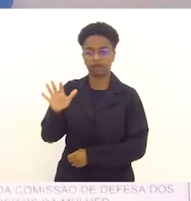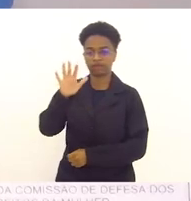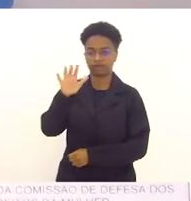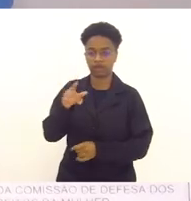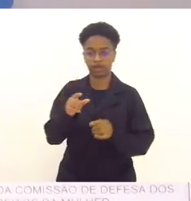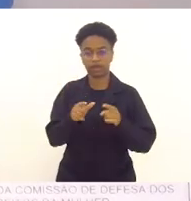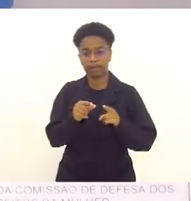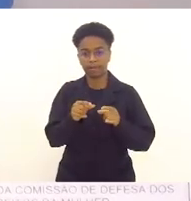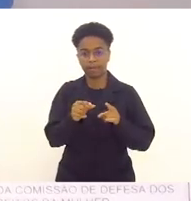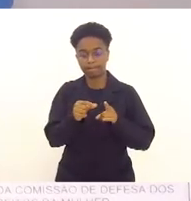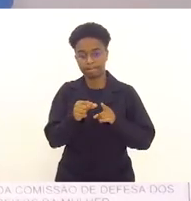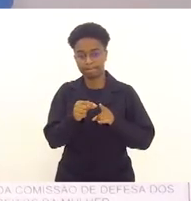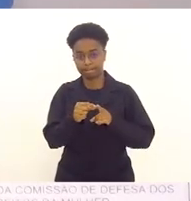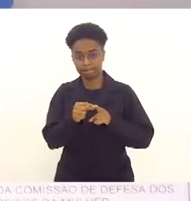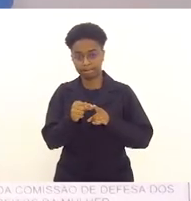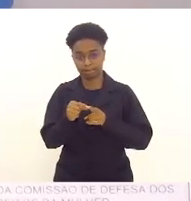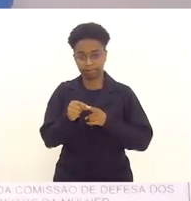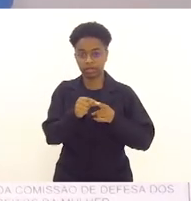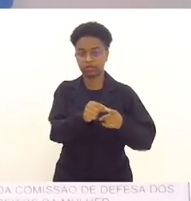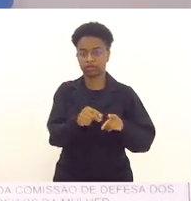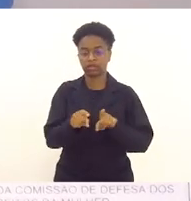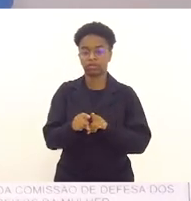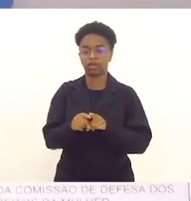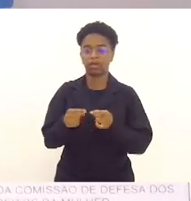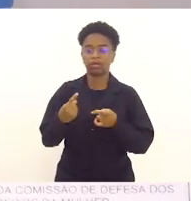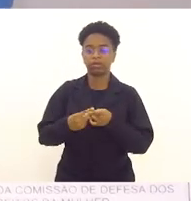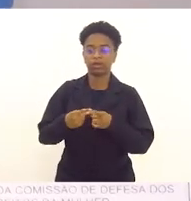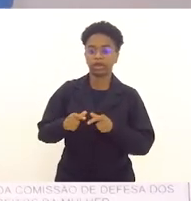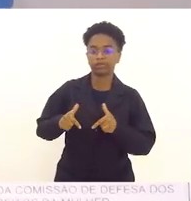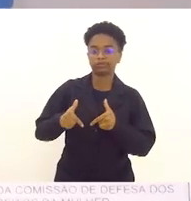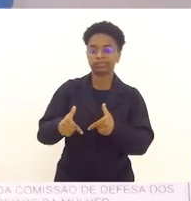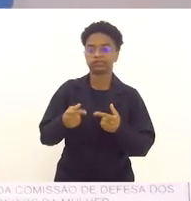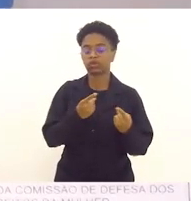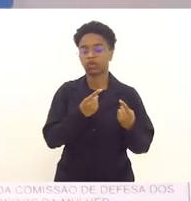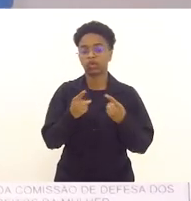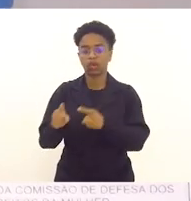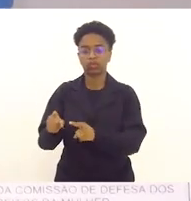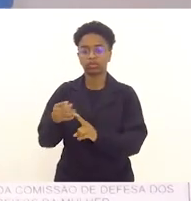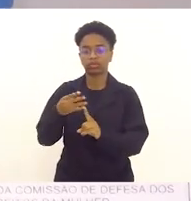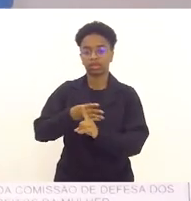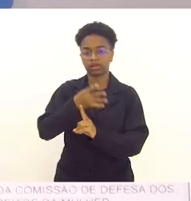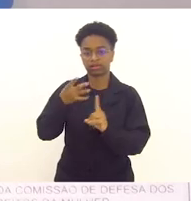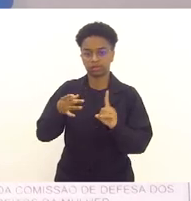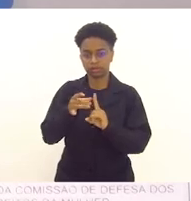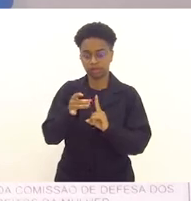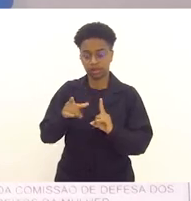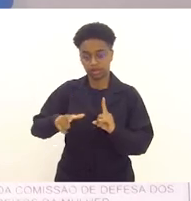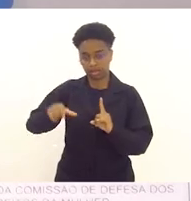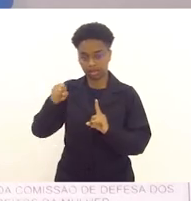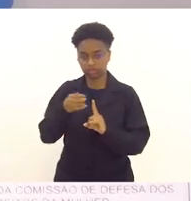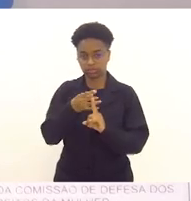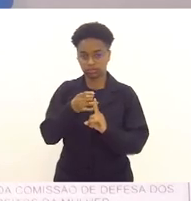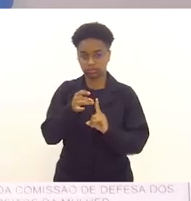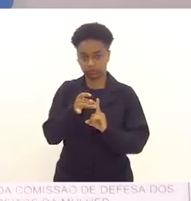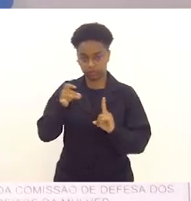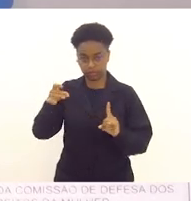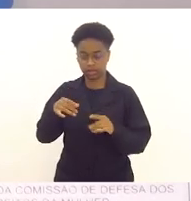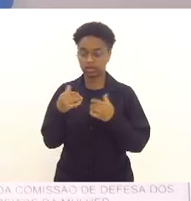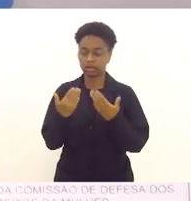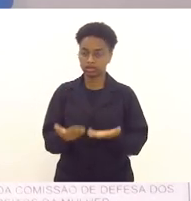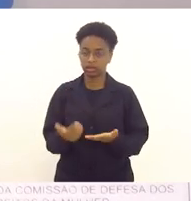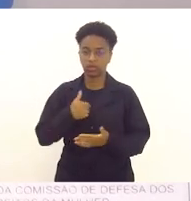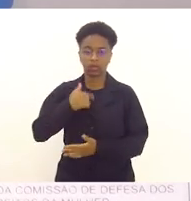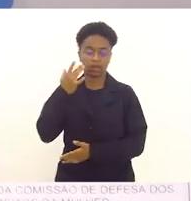que militam pelas contra a LG le YouTube Então acho que